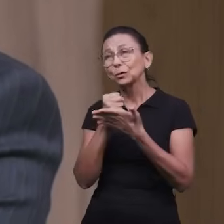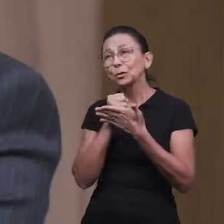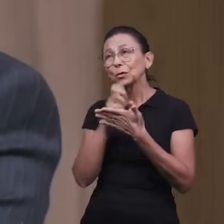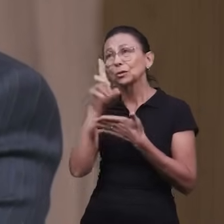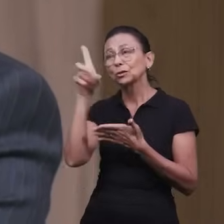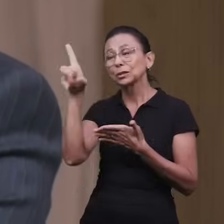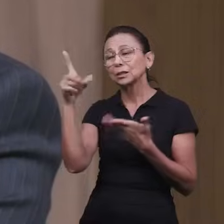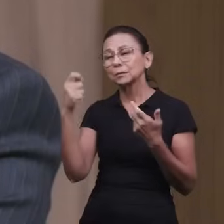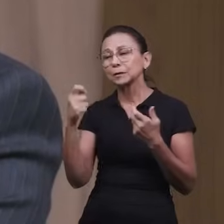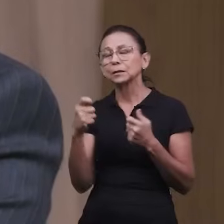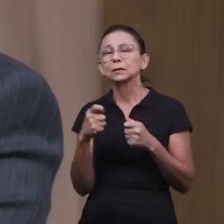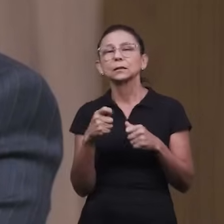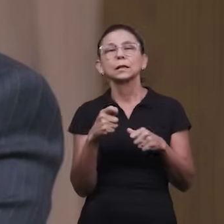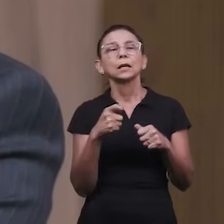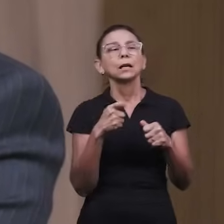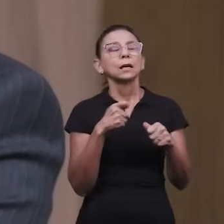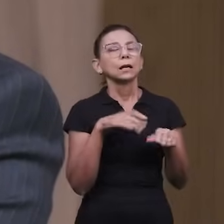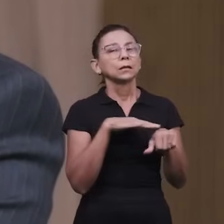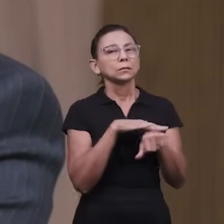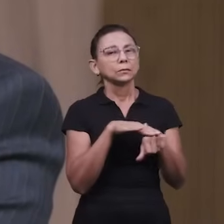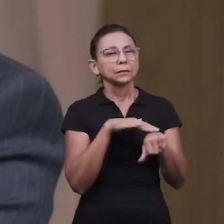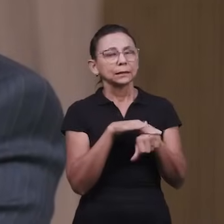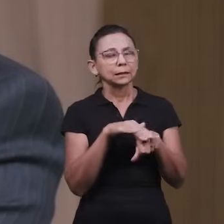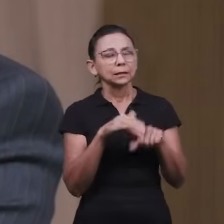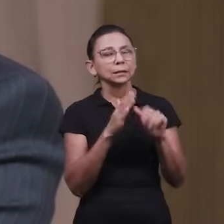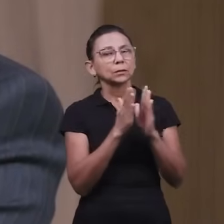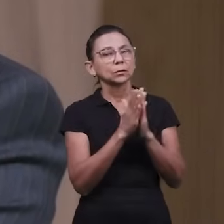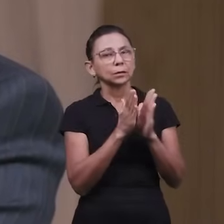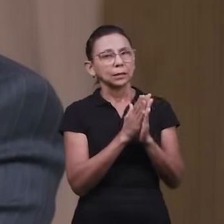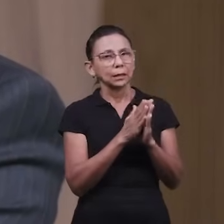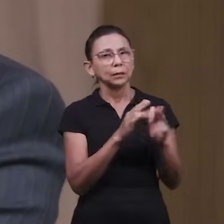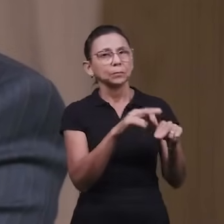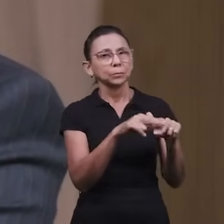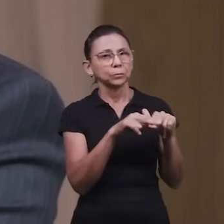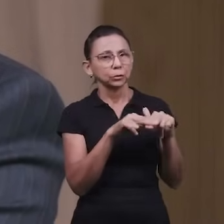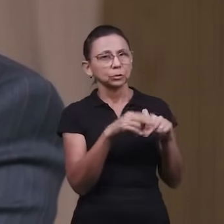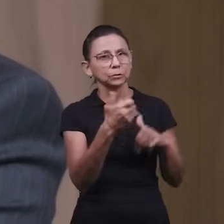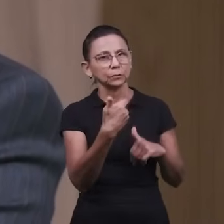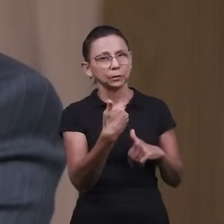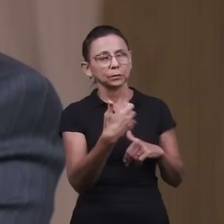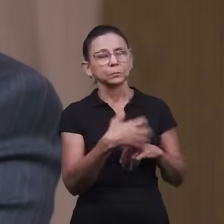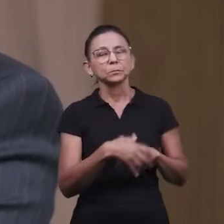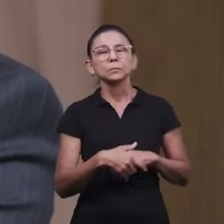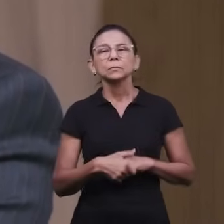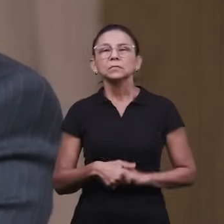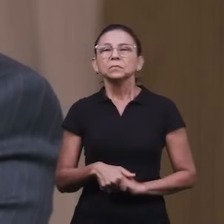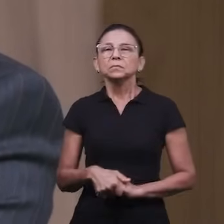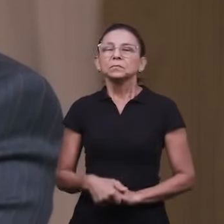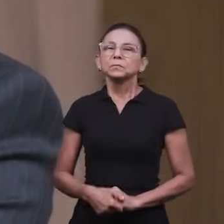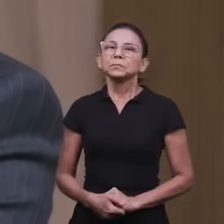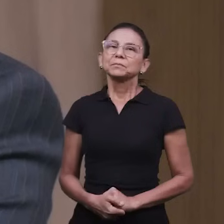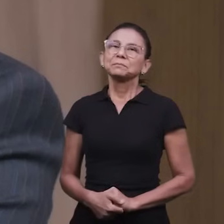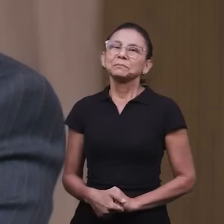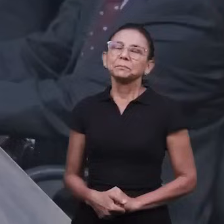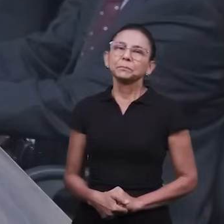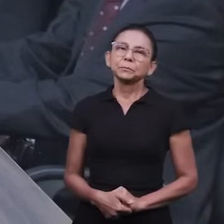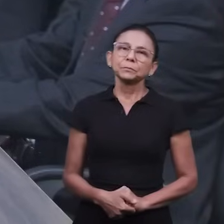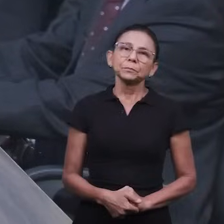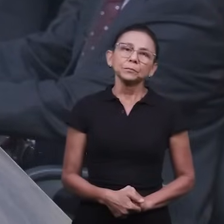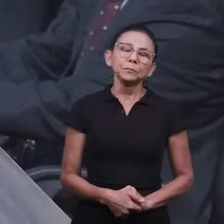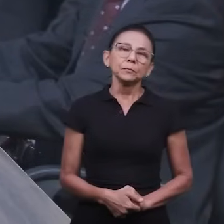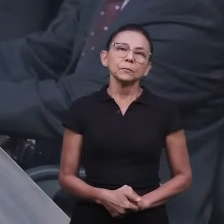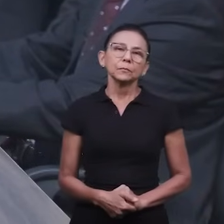ele e orei, né, por aquela situação que eles estavam passando. E